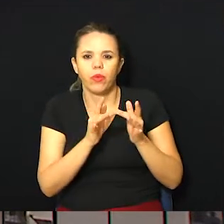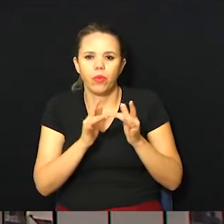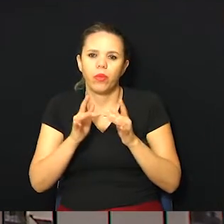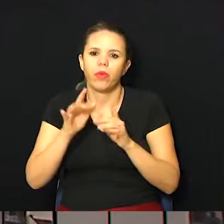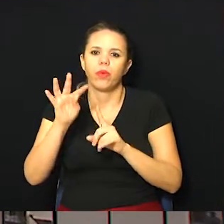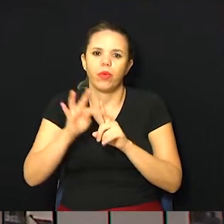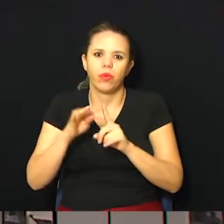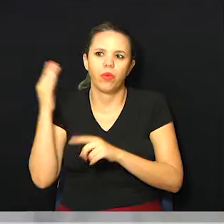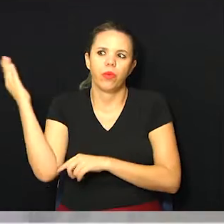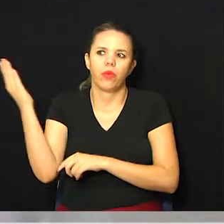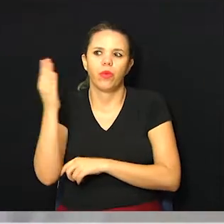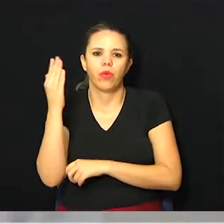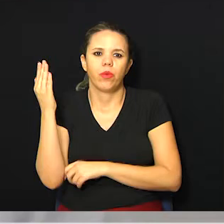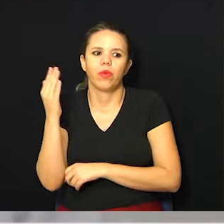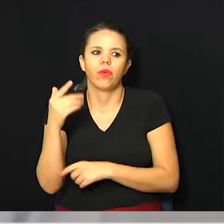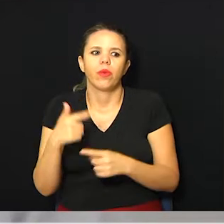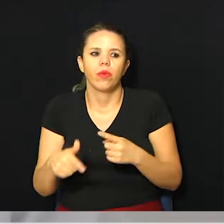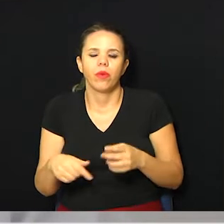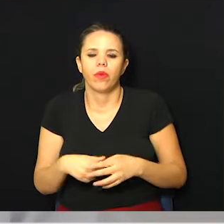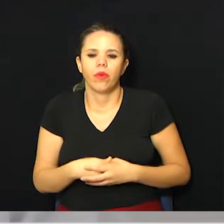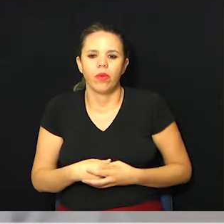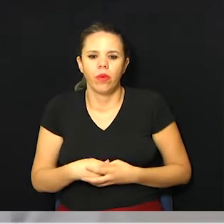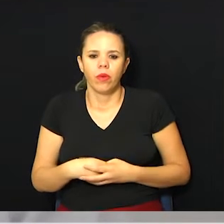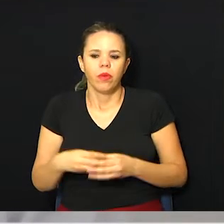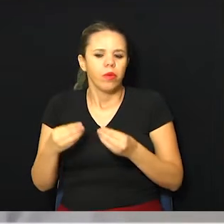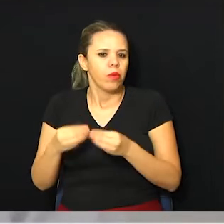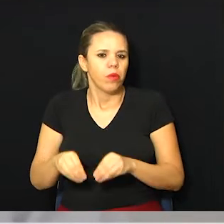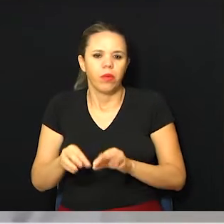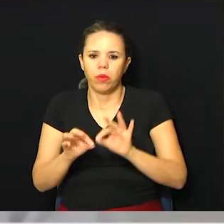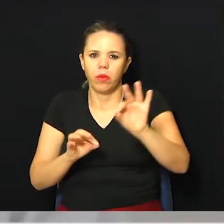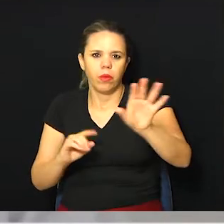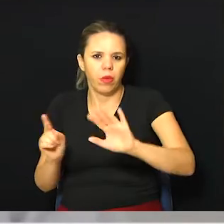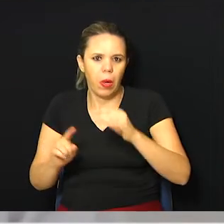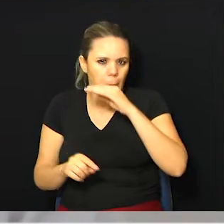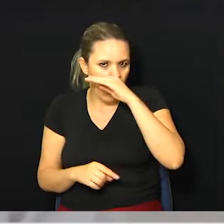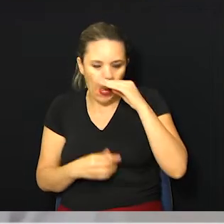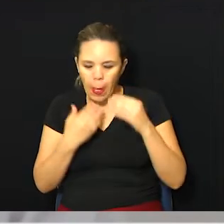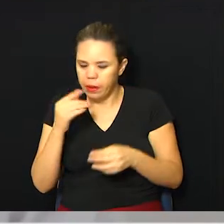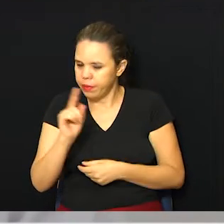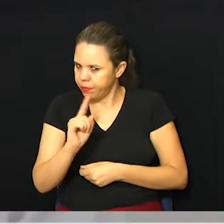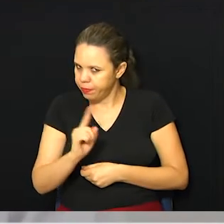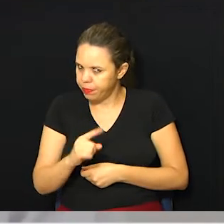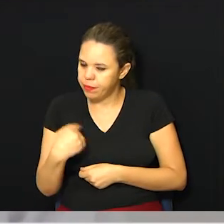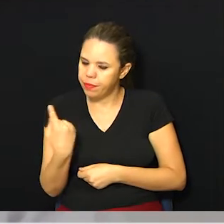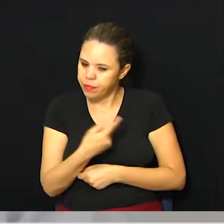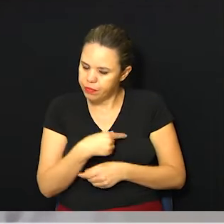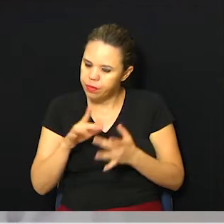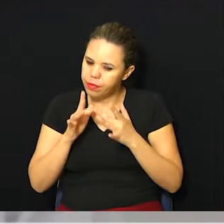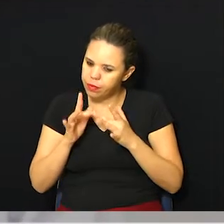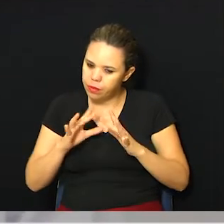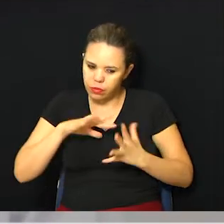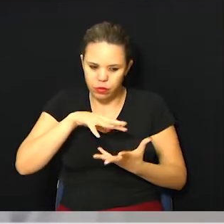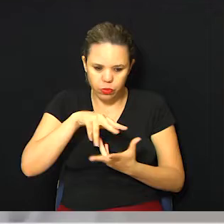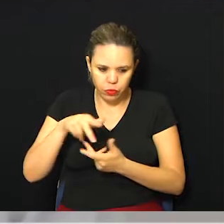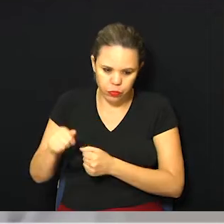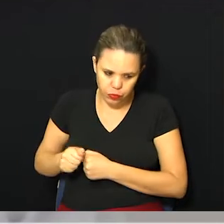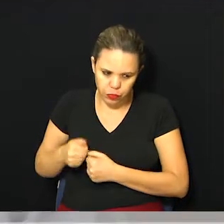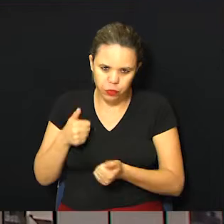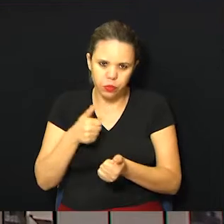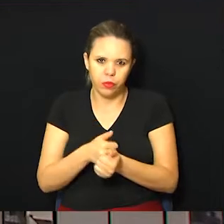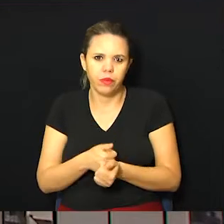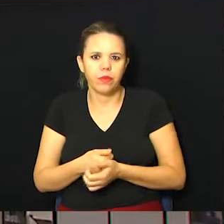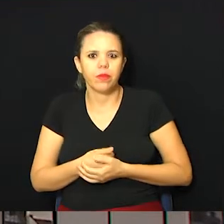vai me afetar, não funciona, não é assim, não. A gente está ligado bem perto com a Antártica,